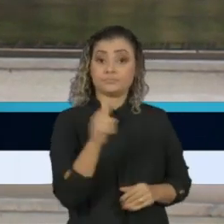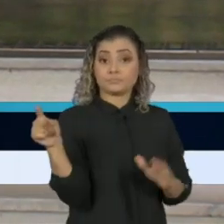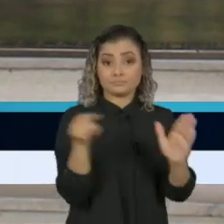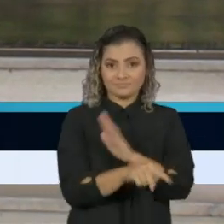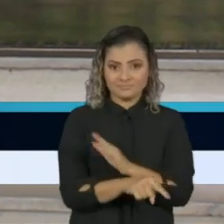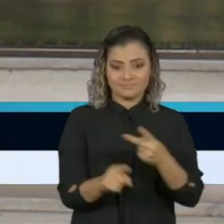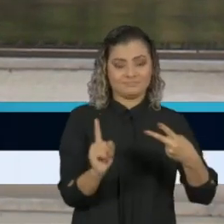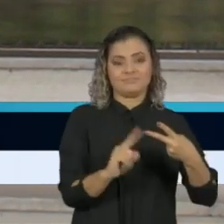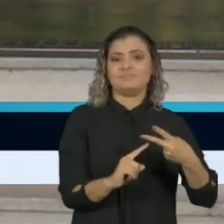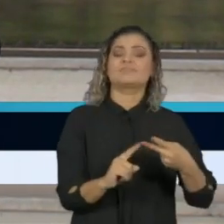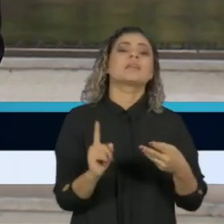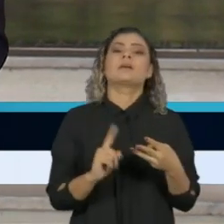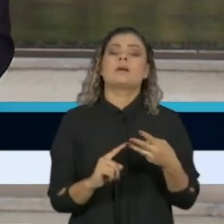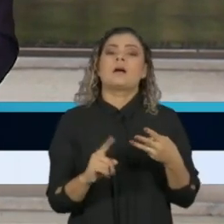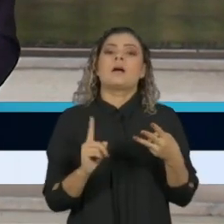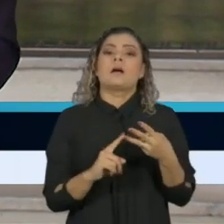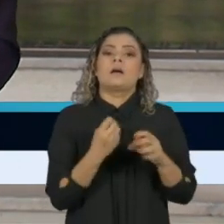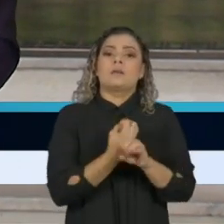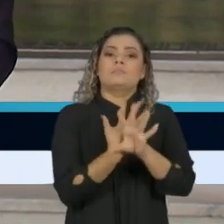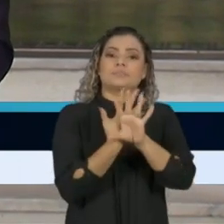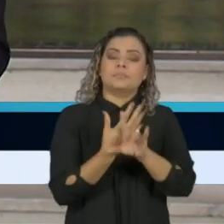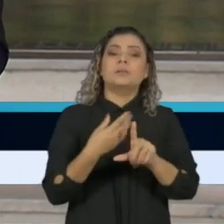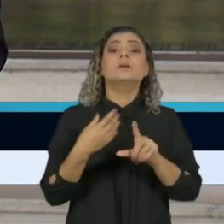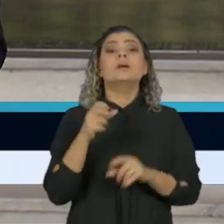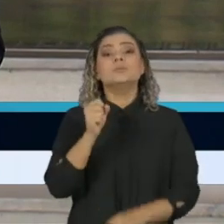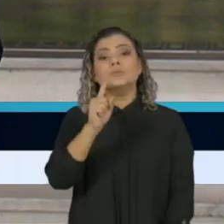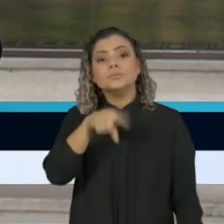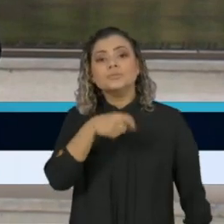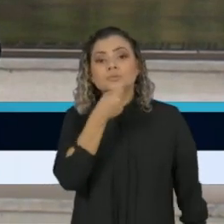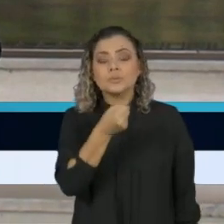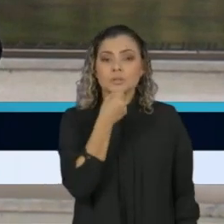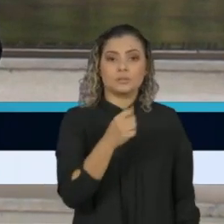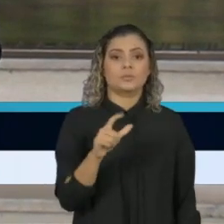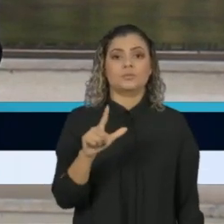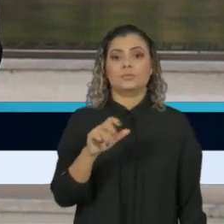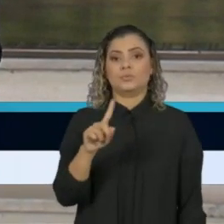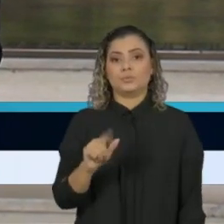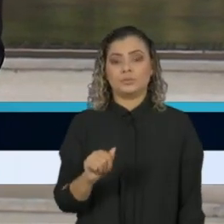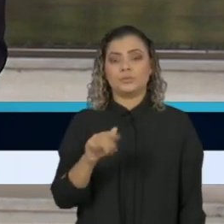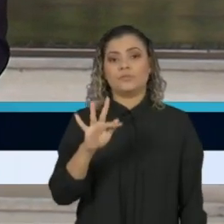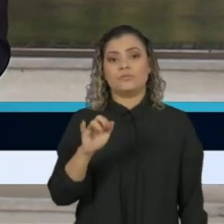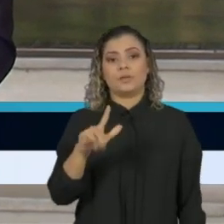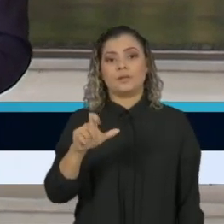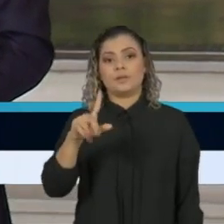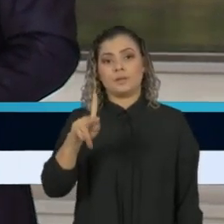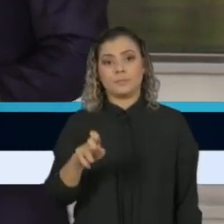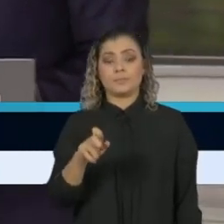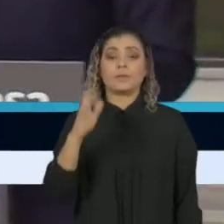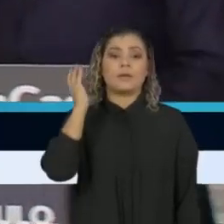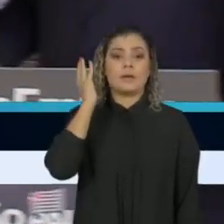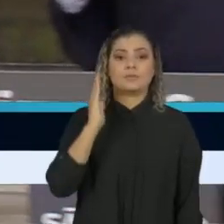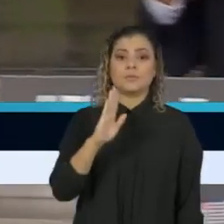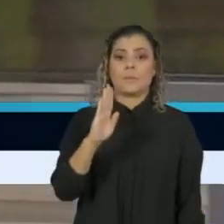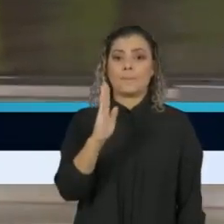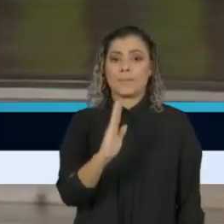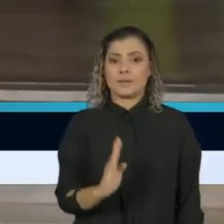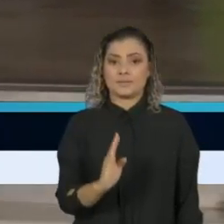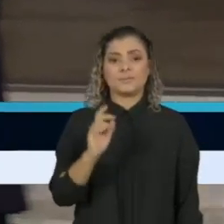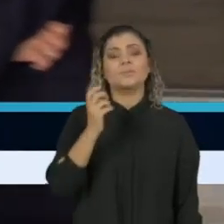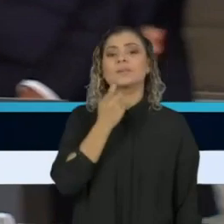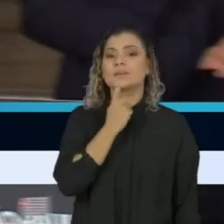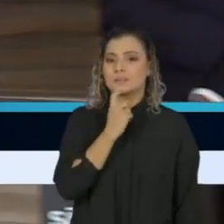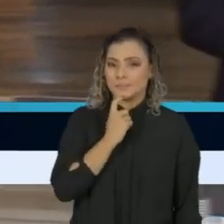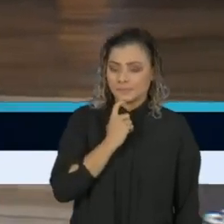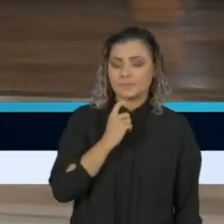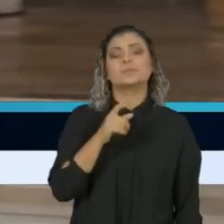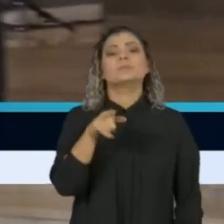pergunta, que é virtual, é do jornalista Luiz Felipe Leite, da Rádio Brasil de Campinas. Luiz Felipe,